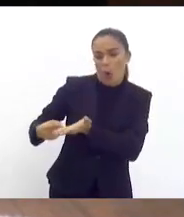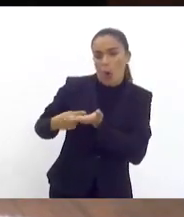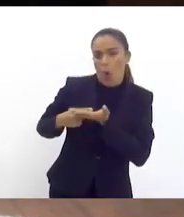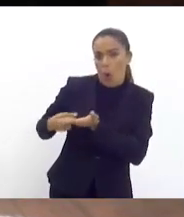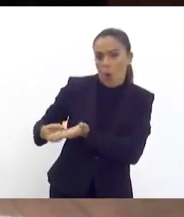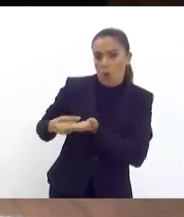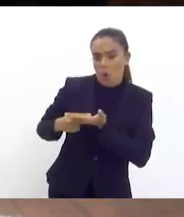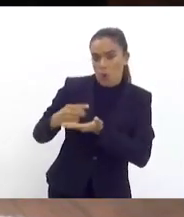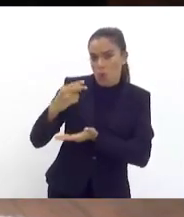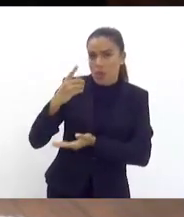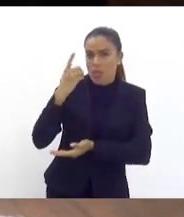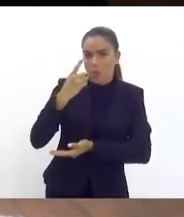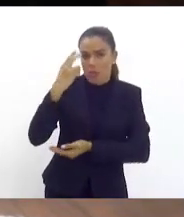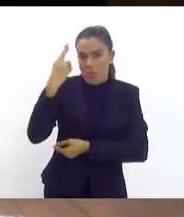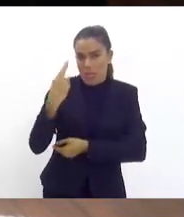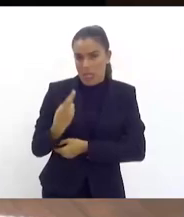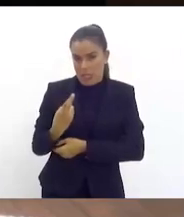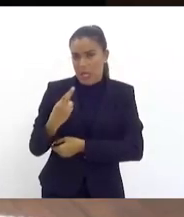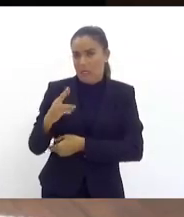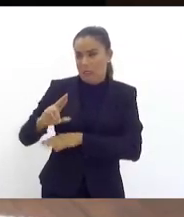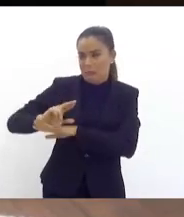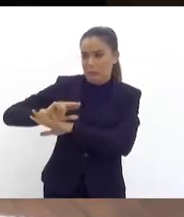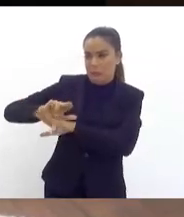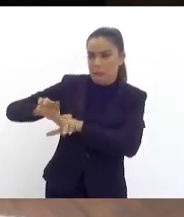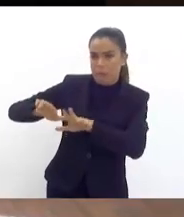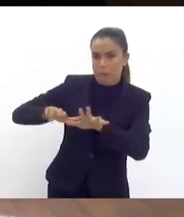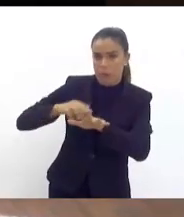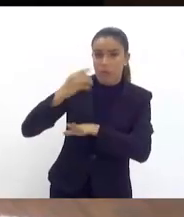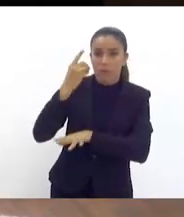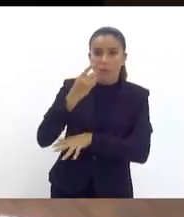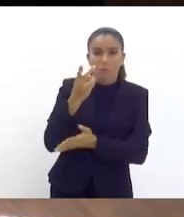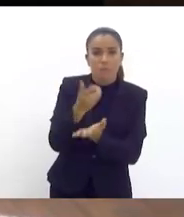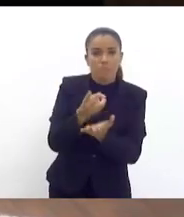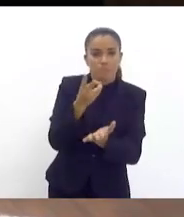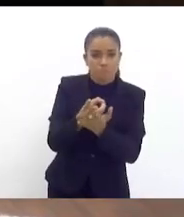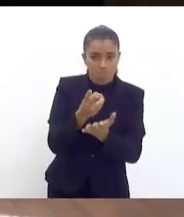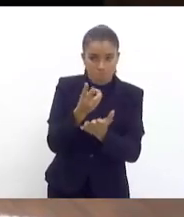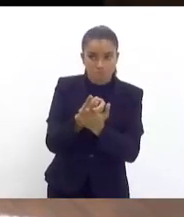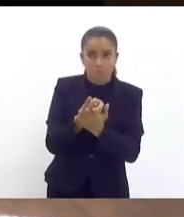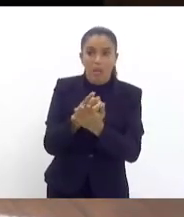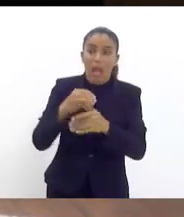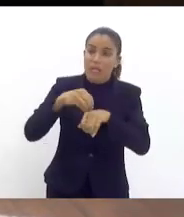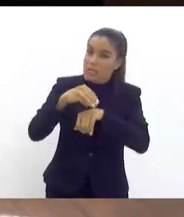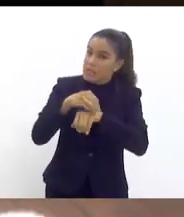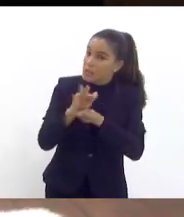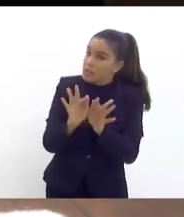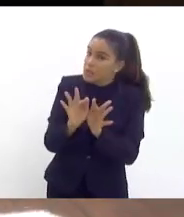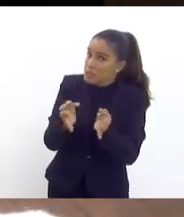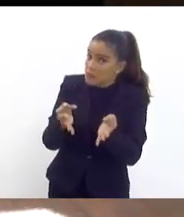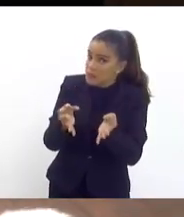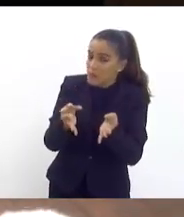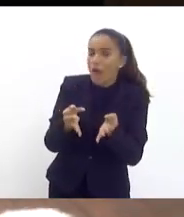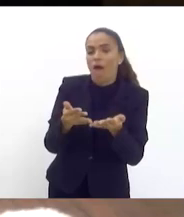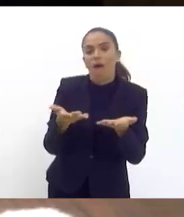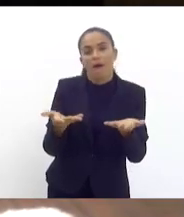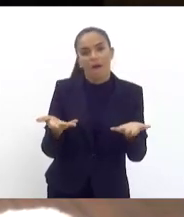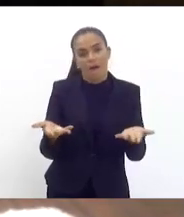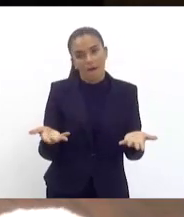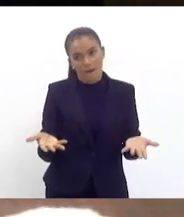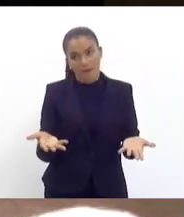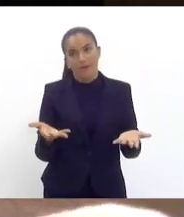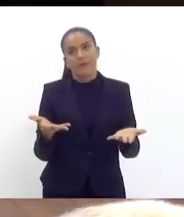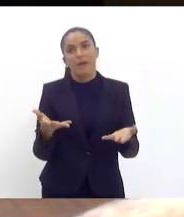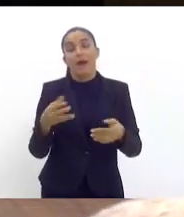deputada Renata e diversos parlamentares dessa casa para manter a indicação simples. E aí